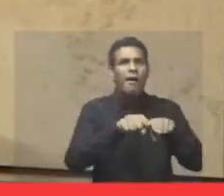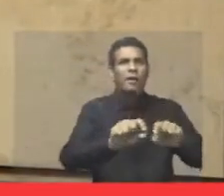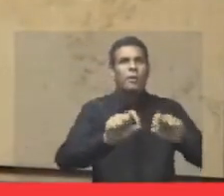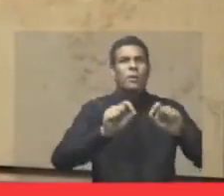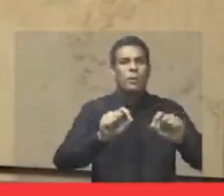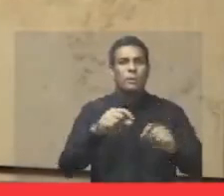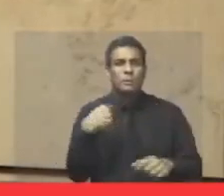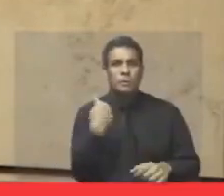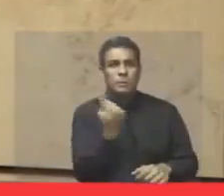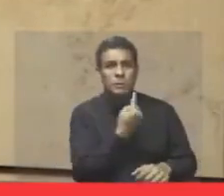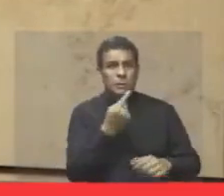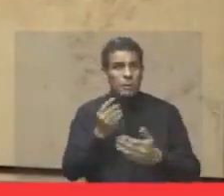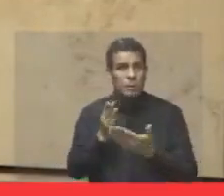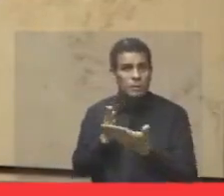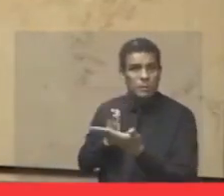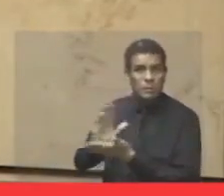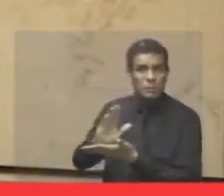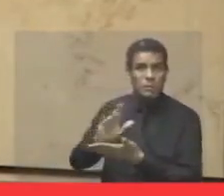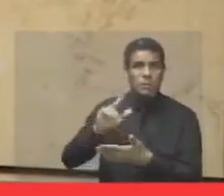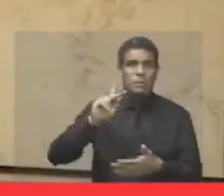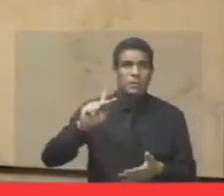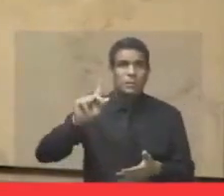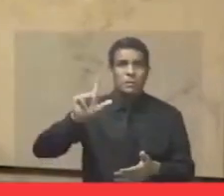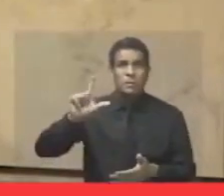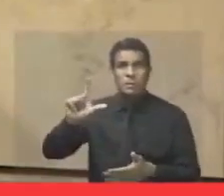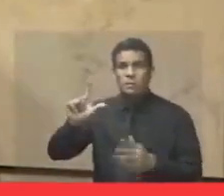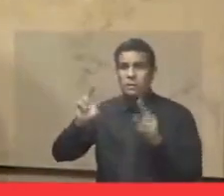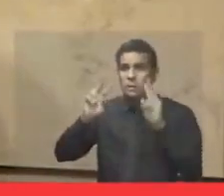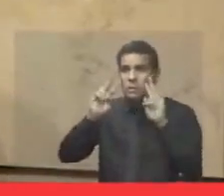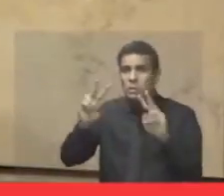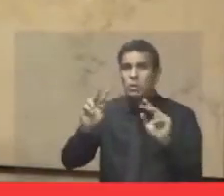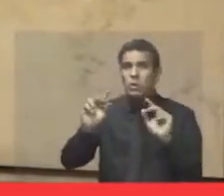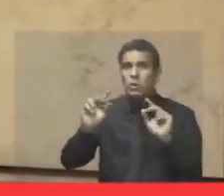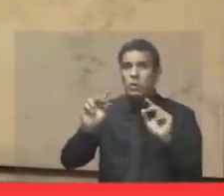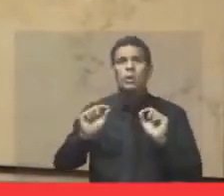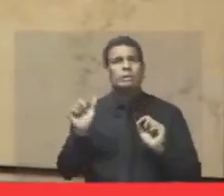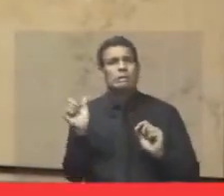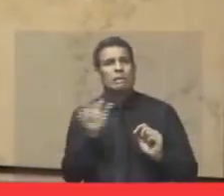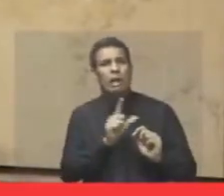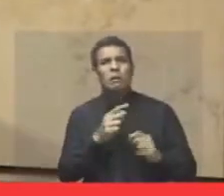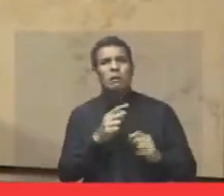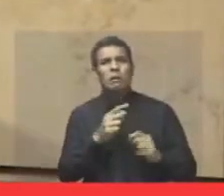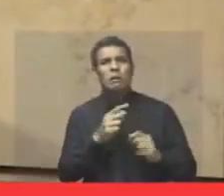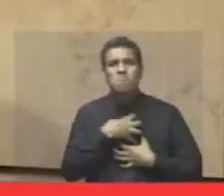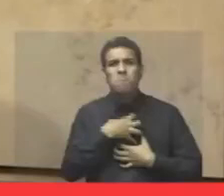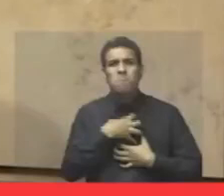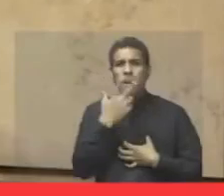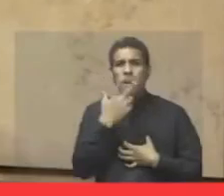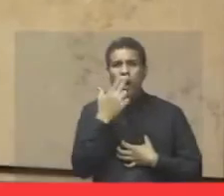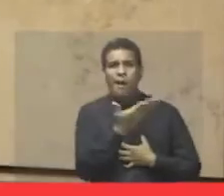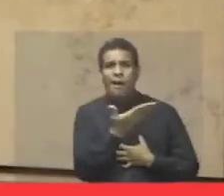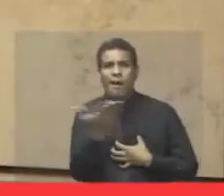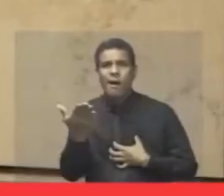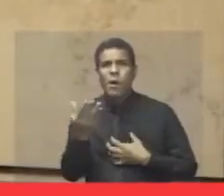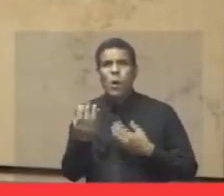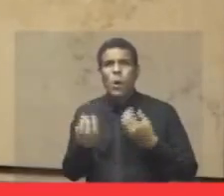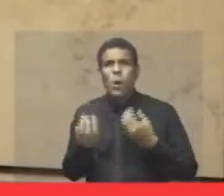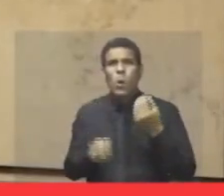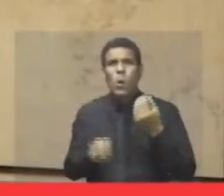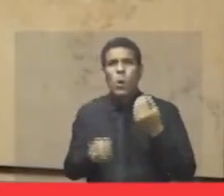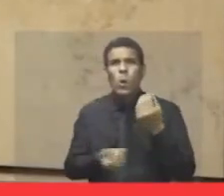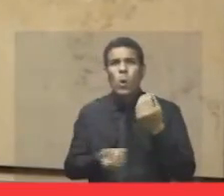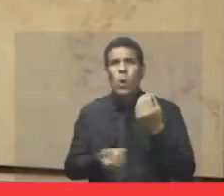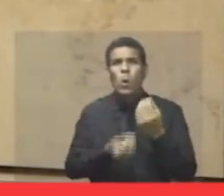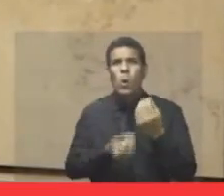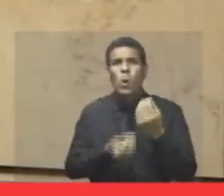Se fosse aprovado o PLC como chegou, tinha um gatilho automático que ia reduzir